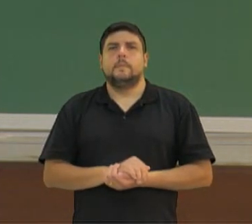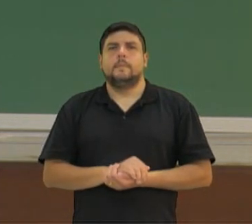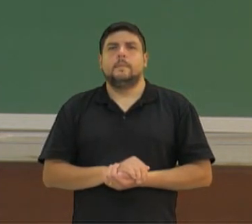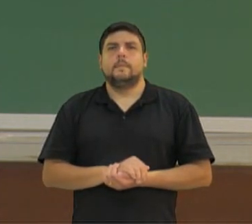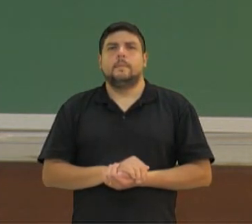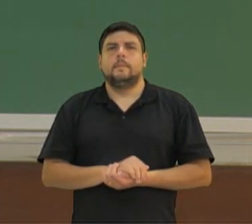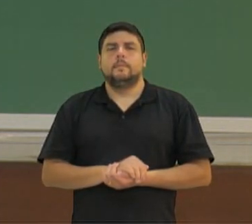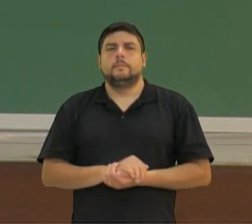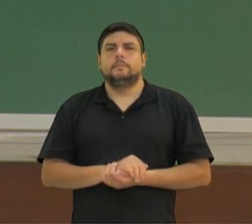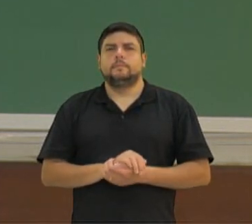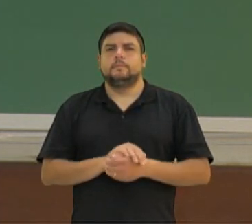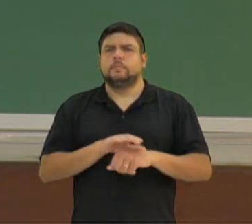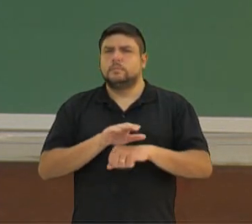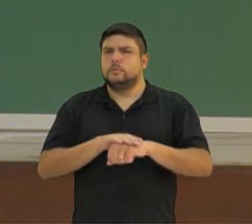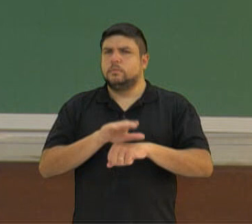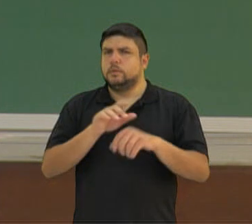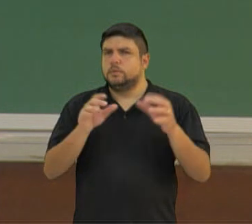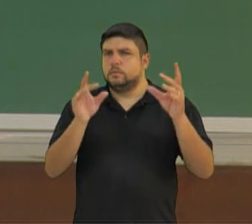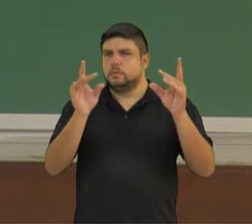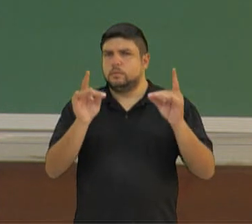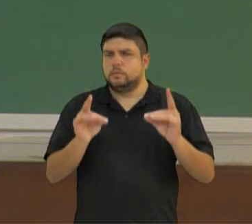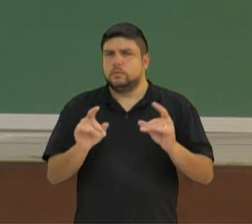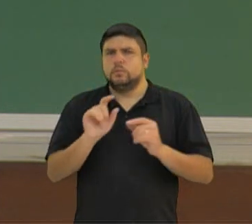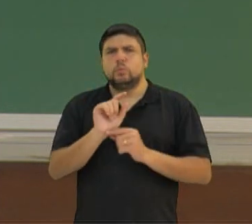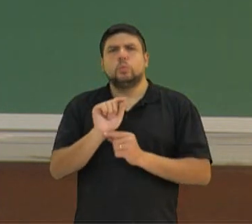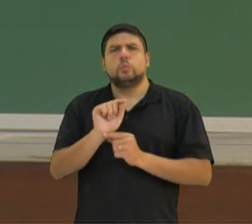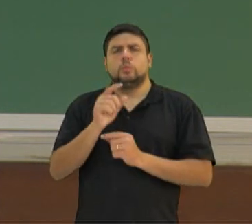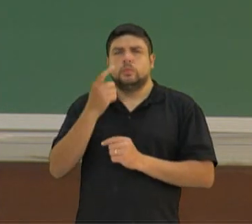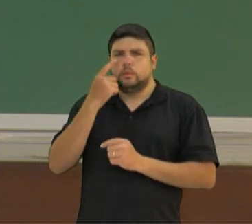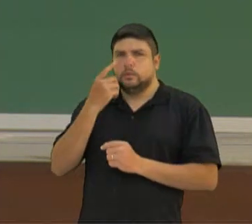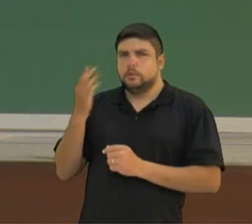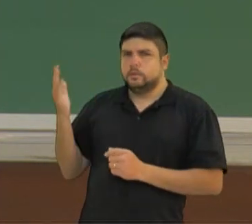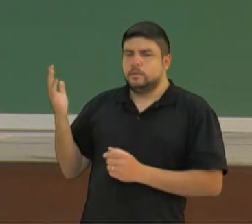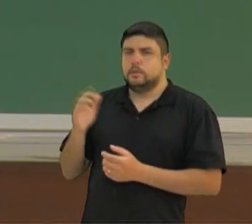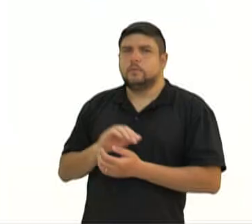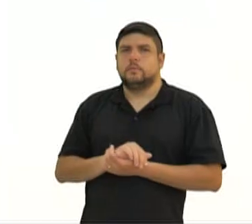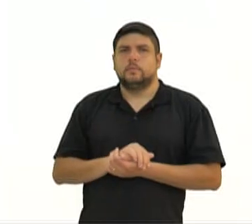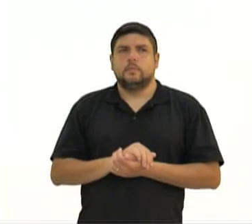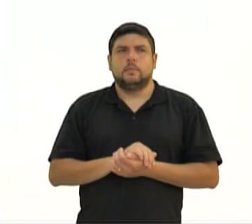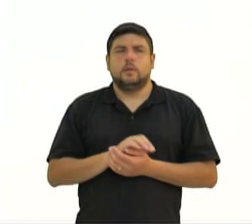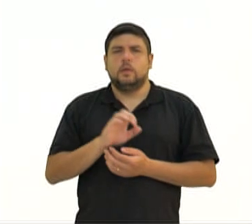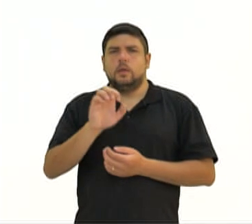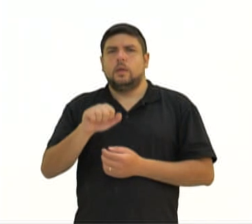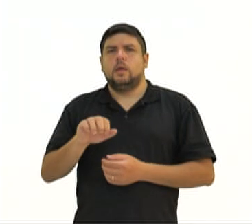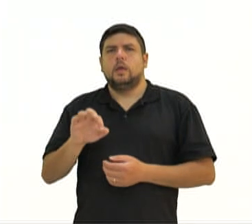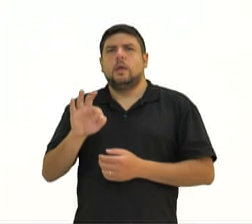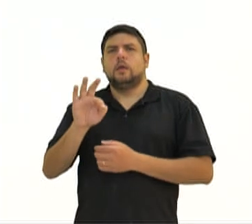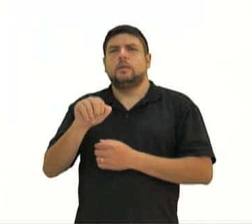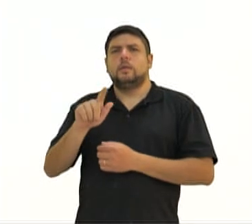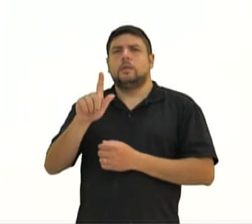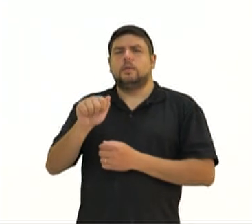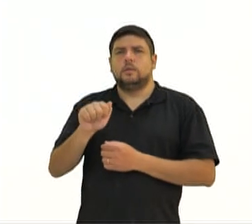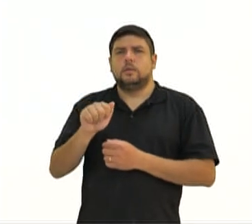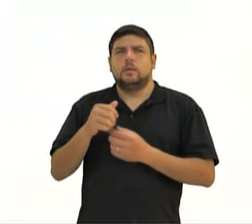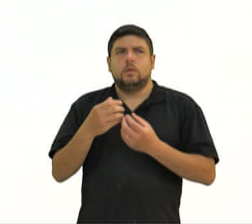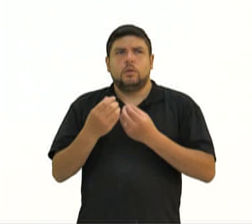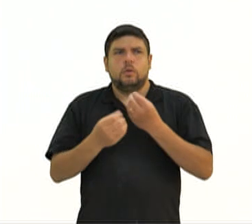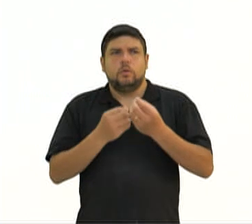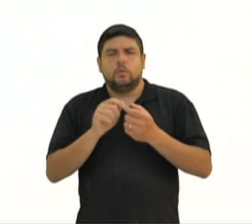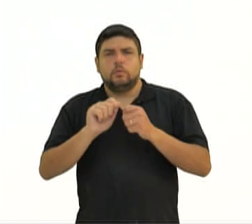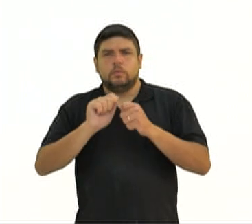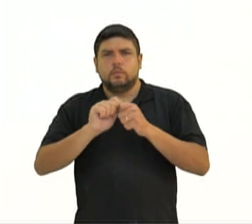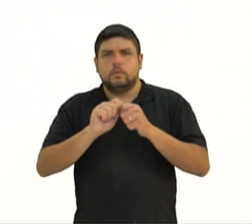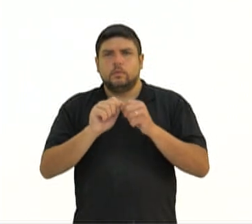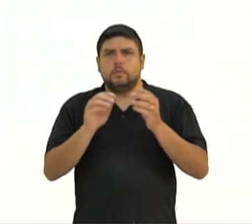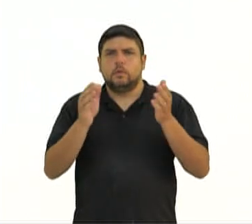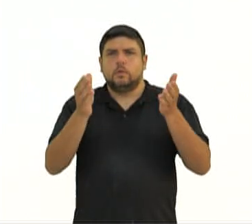Mais um detalhe, o que é isso aqui, né? São as tangas feitas em cerâmicas também